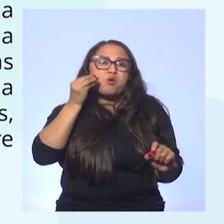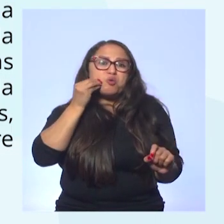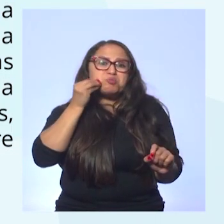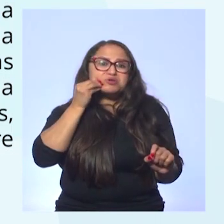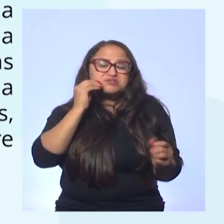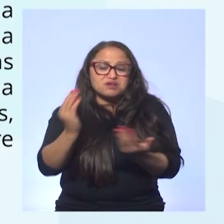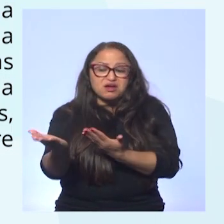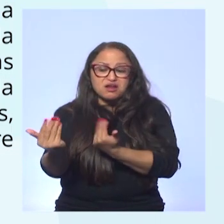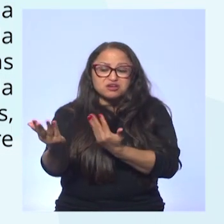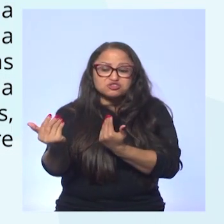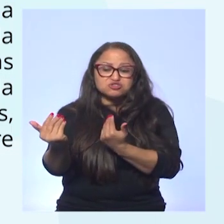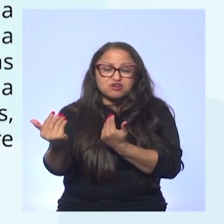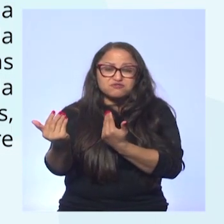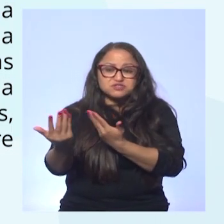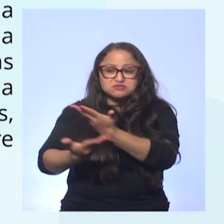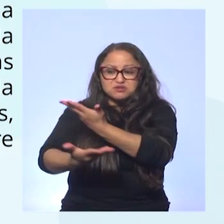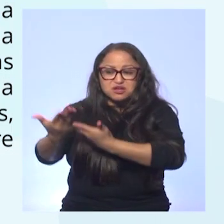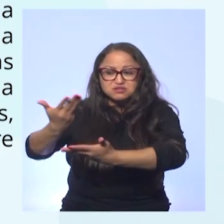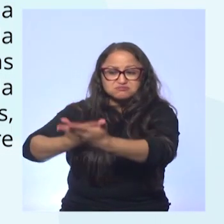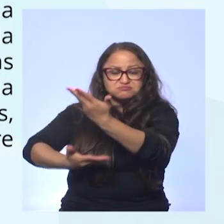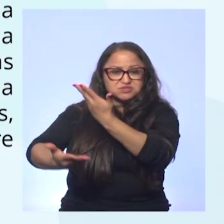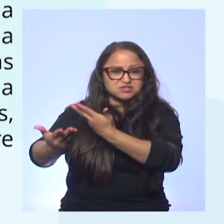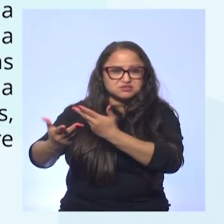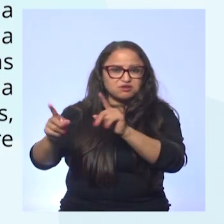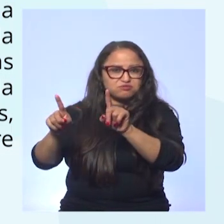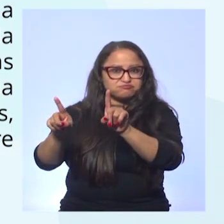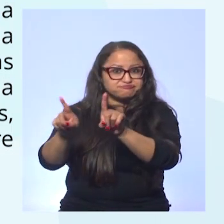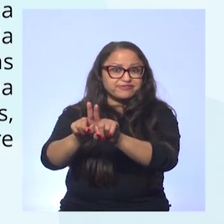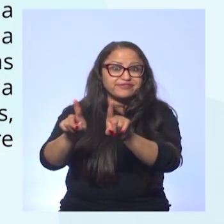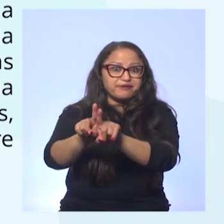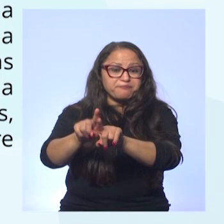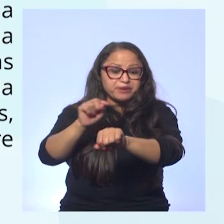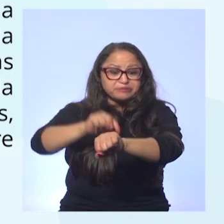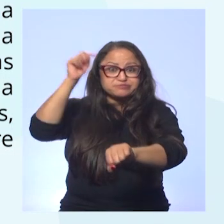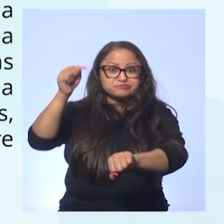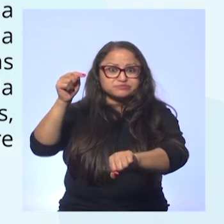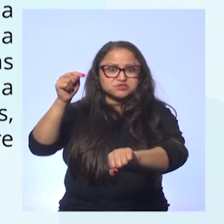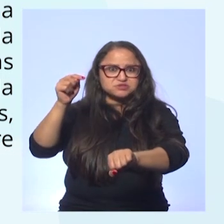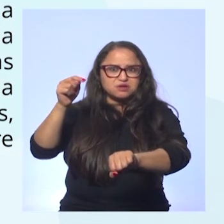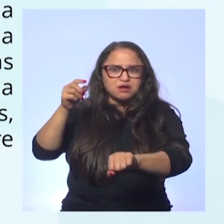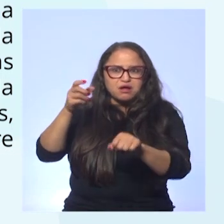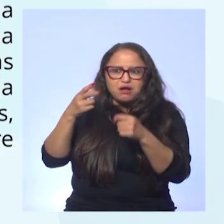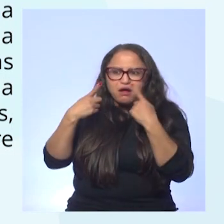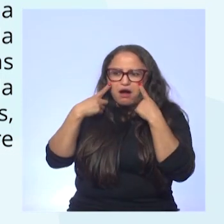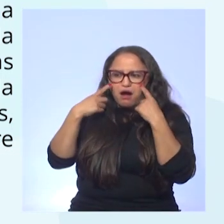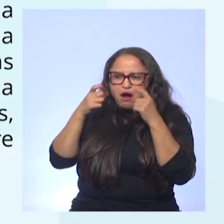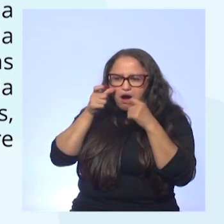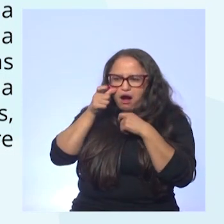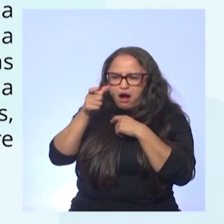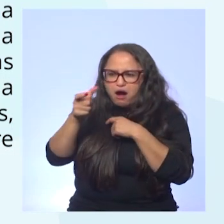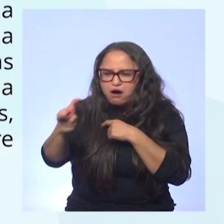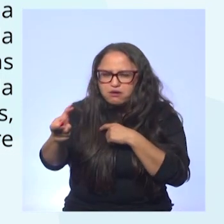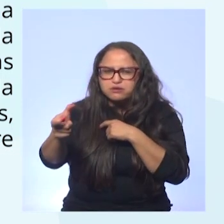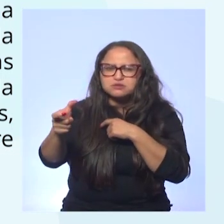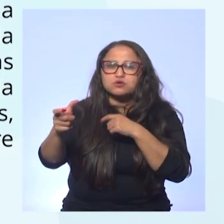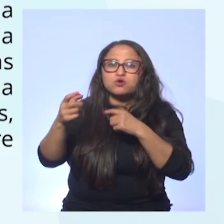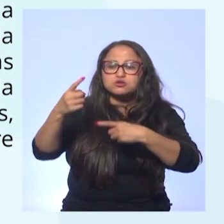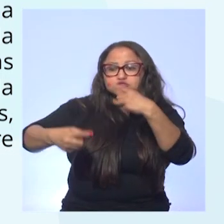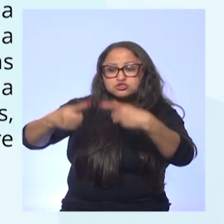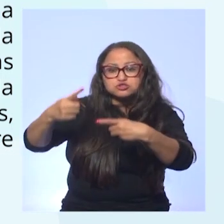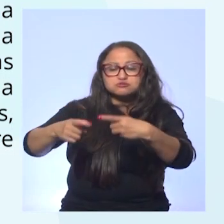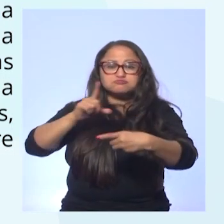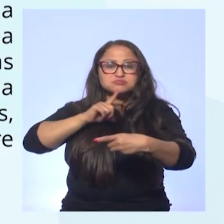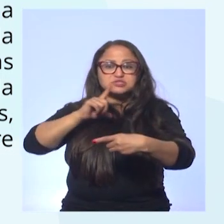aos jovens a interação e, ao mesmo tempo, atraí-los pela dinâmica das informações